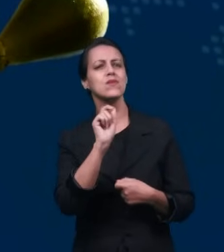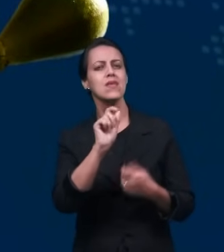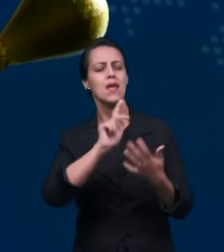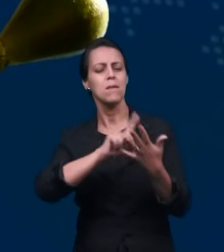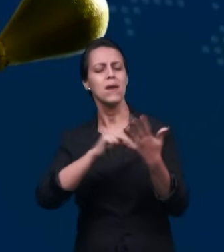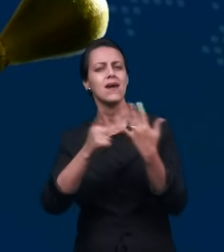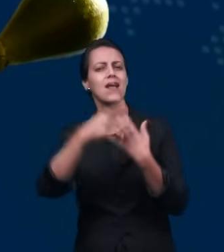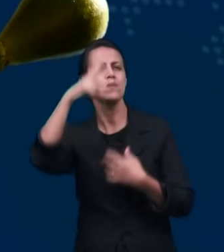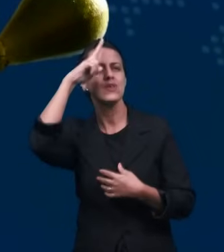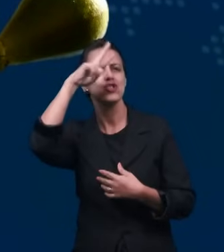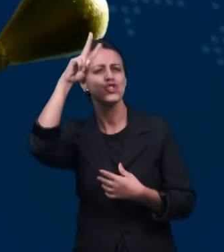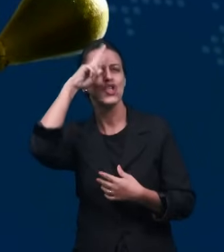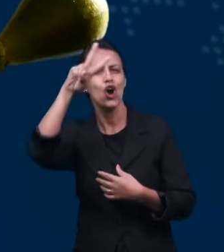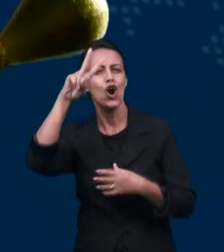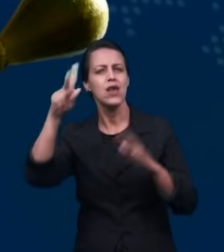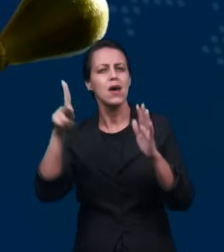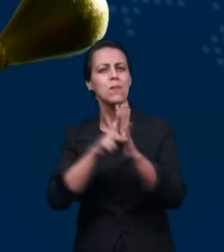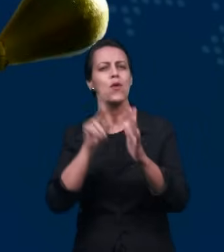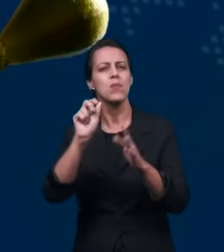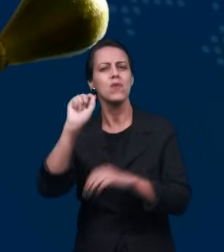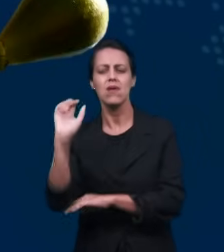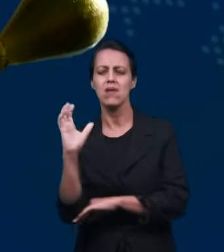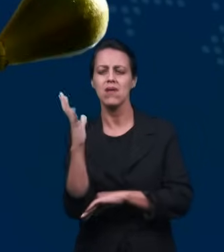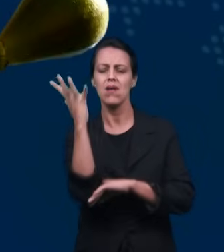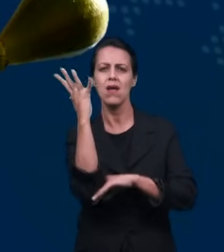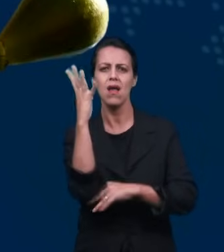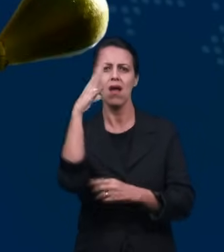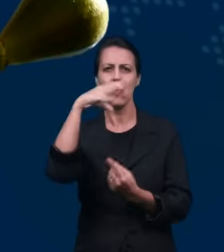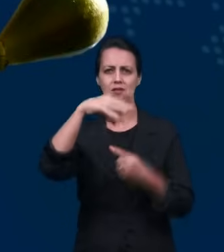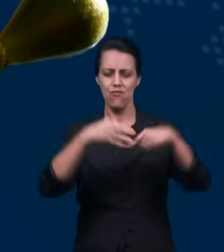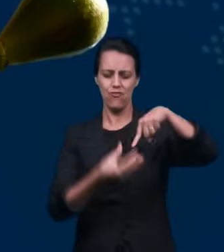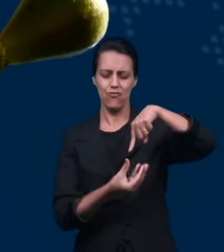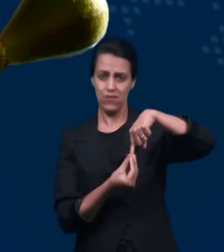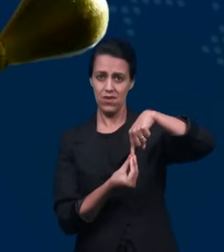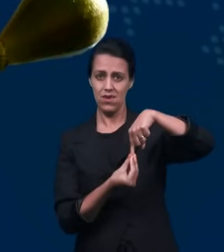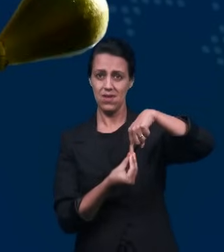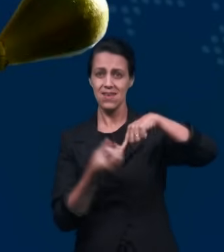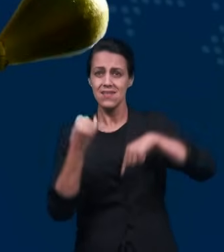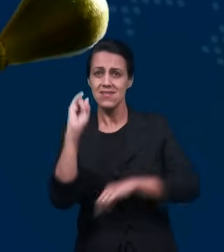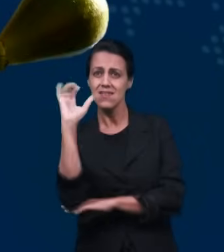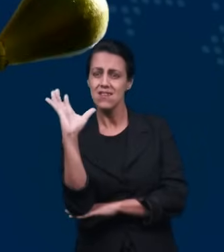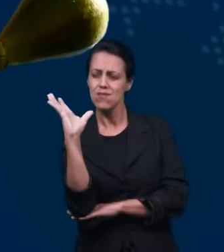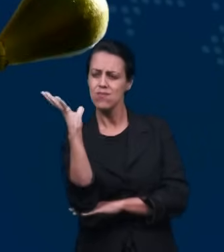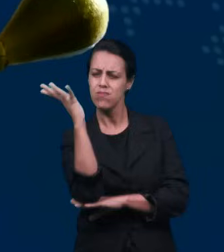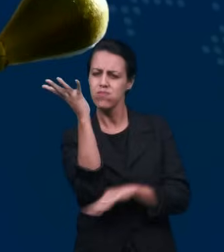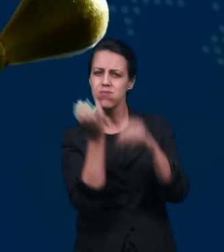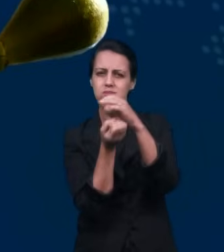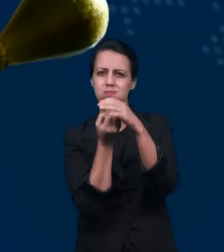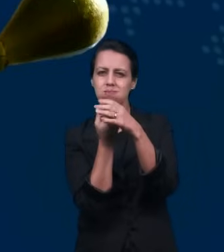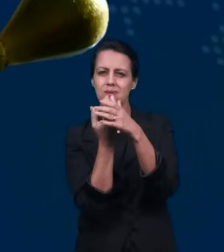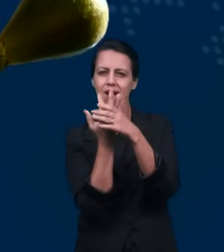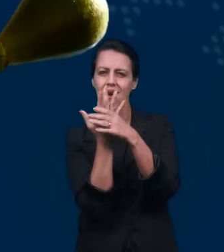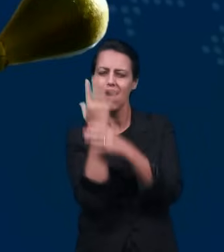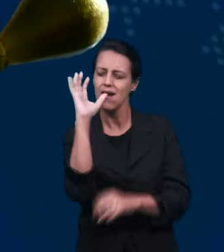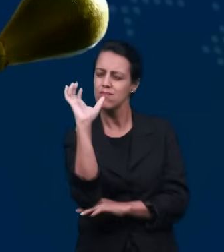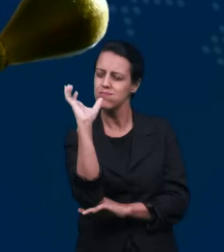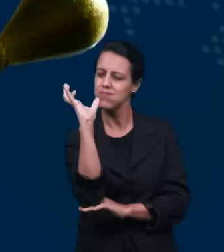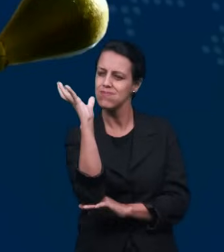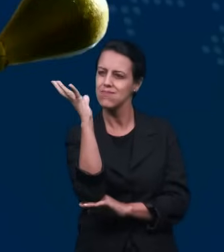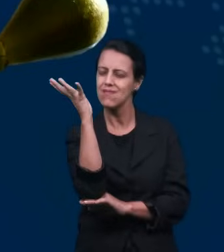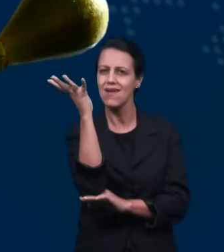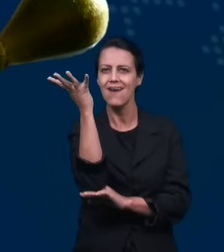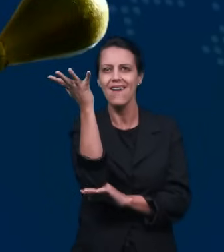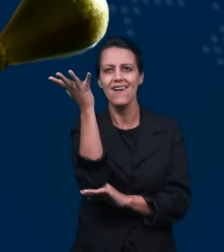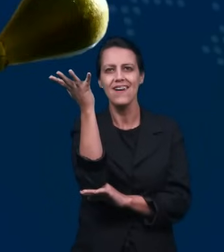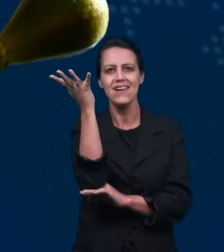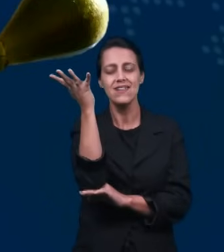da figueira. Quando já os seus ramos se tornam tenros e brotam folhas, sabeis